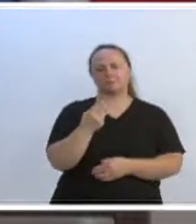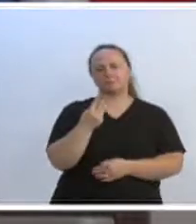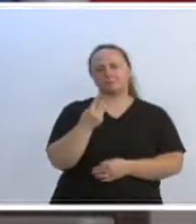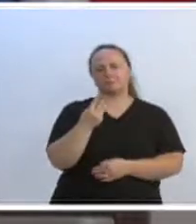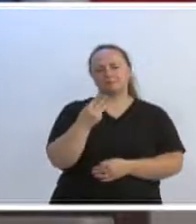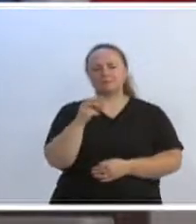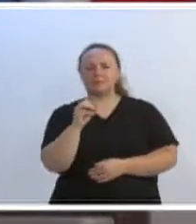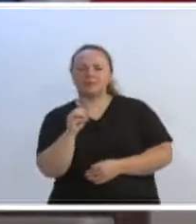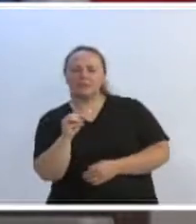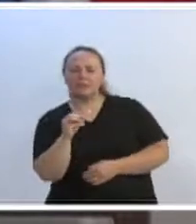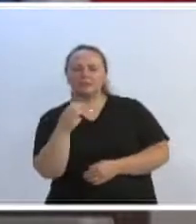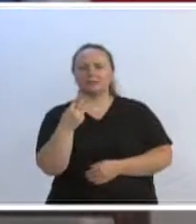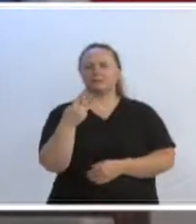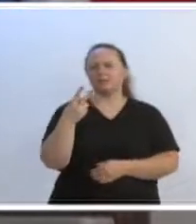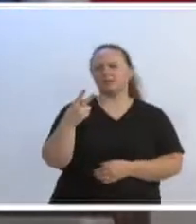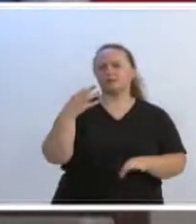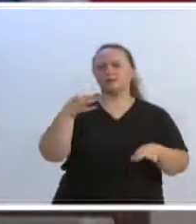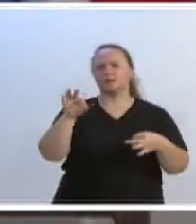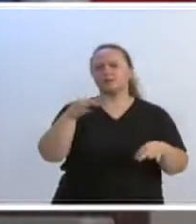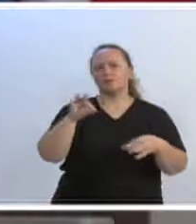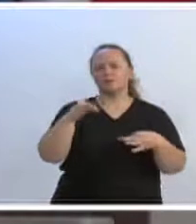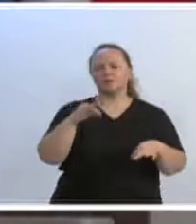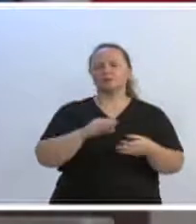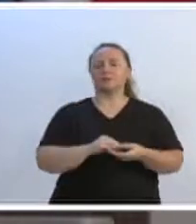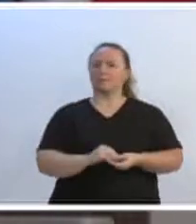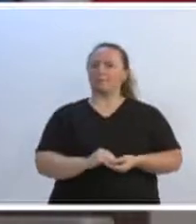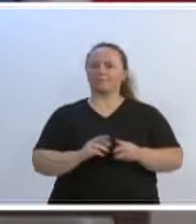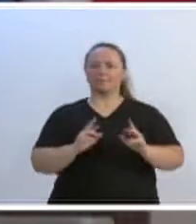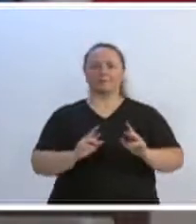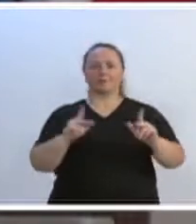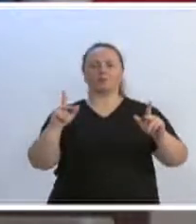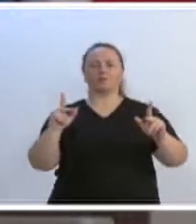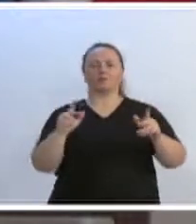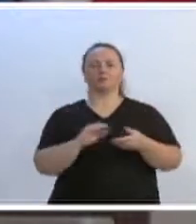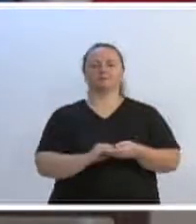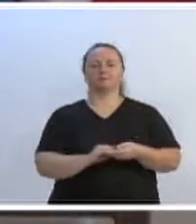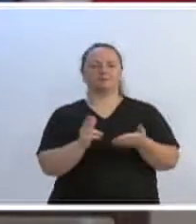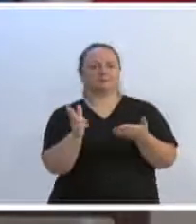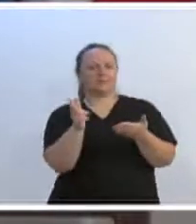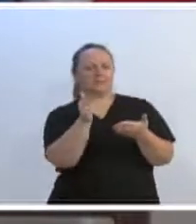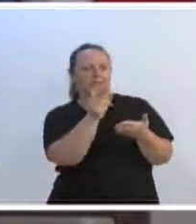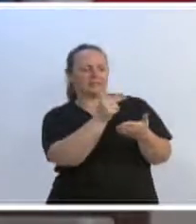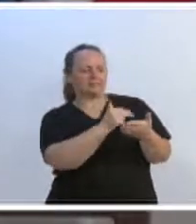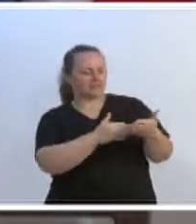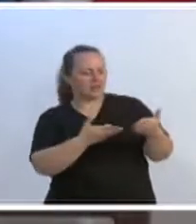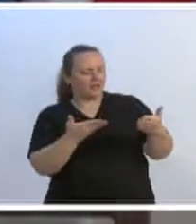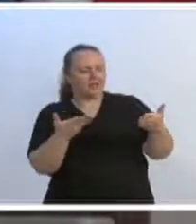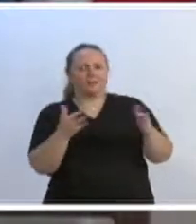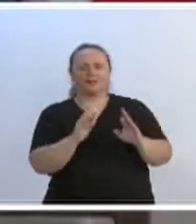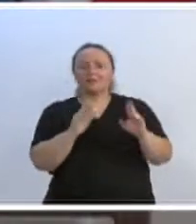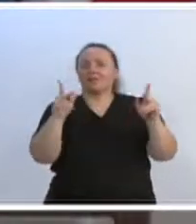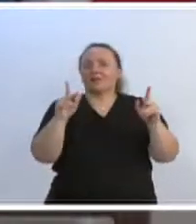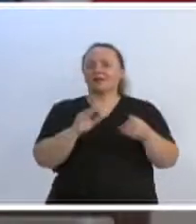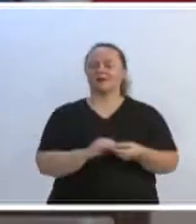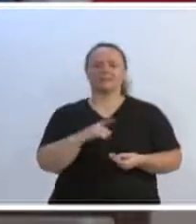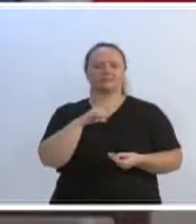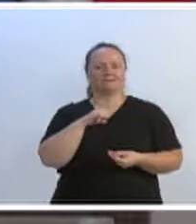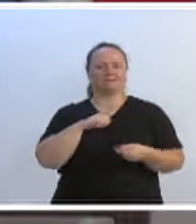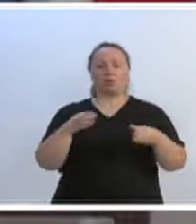dar continuidade à publicação de Blumenau em cadernos. E hoje o faz, não só no aspecto